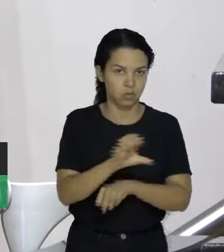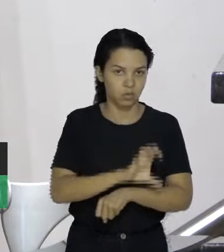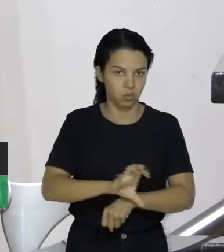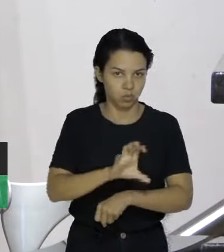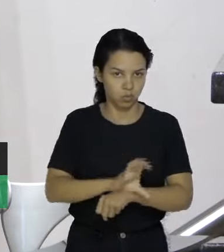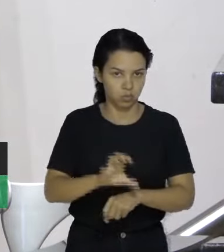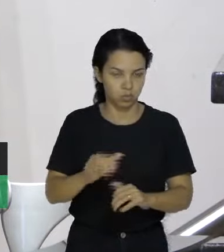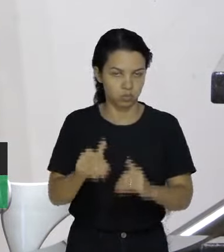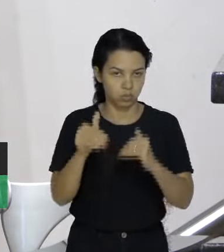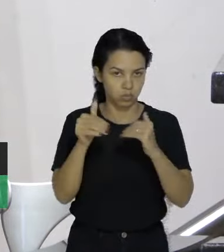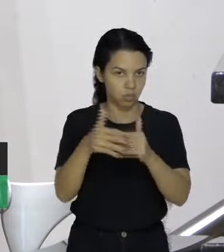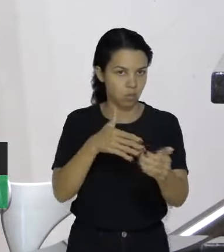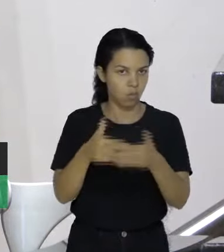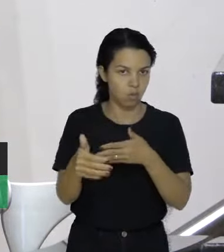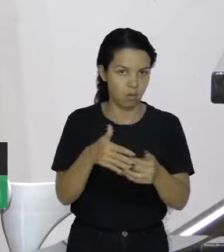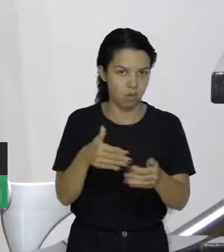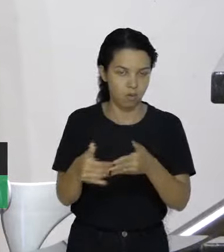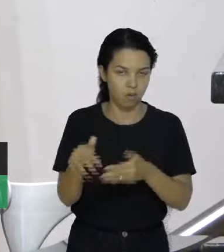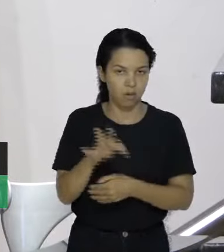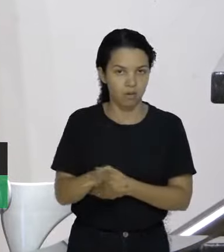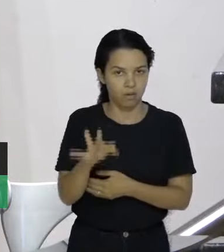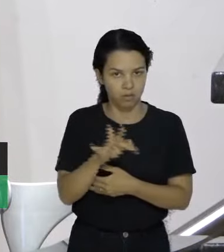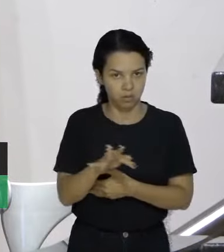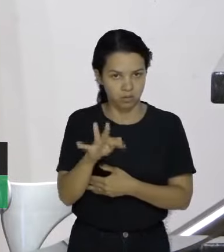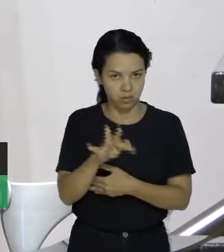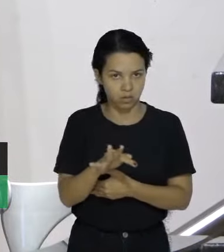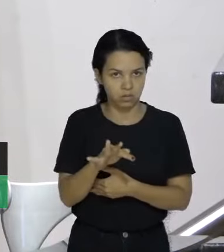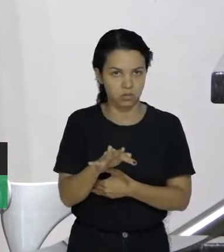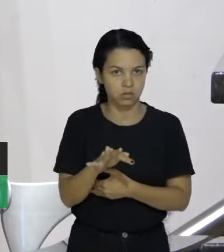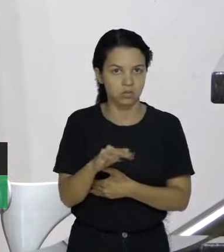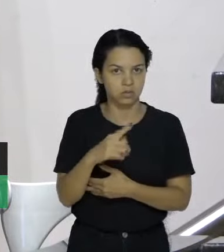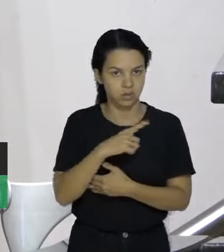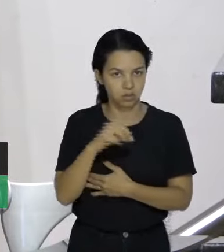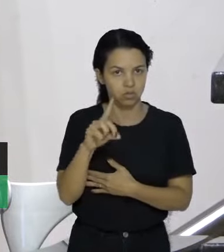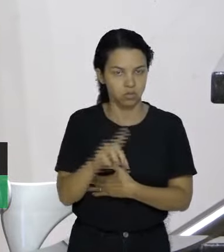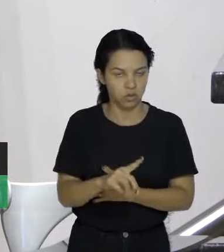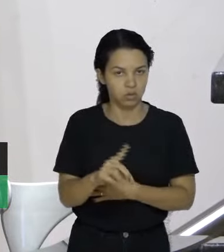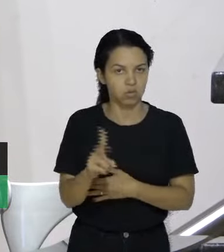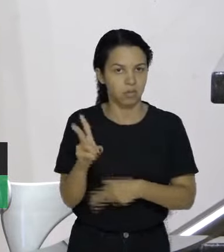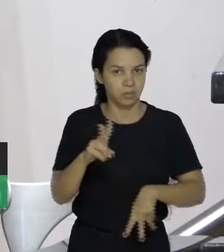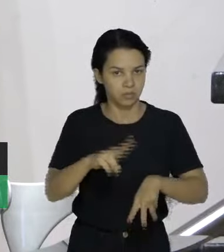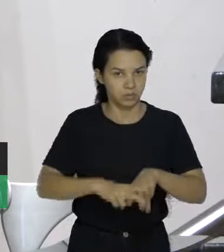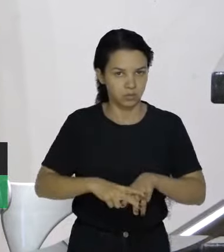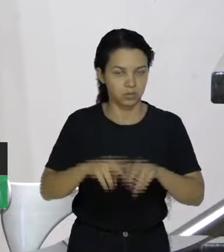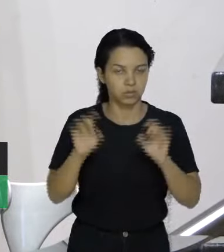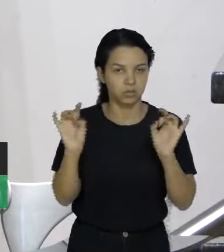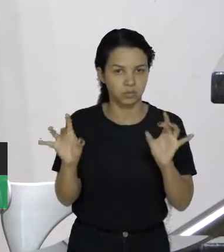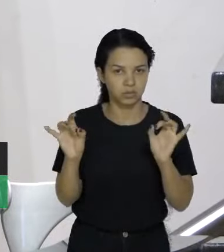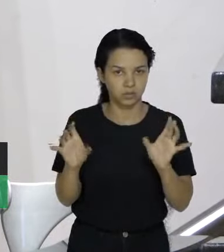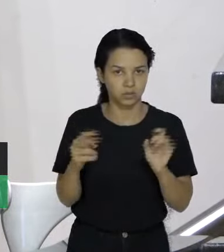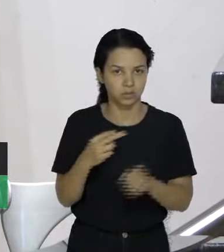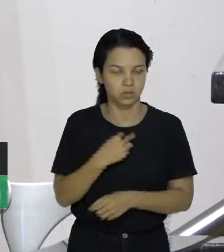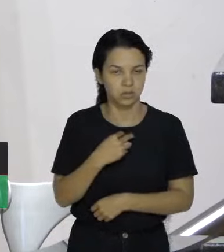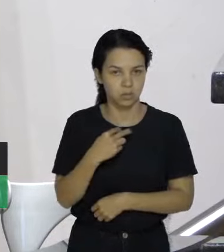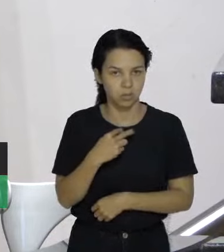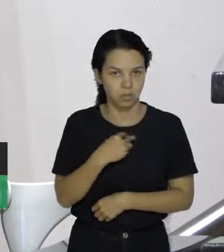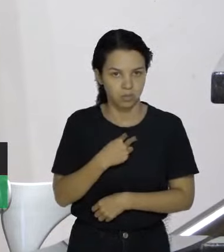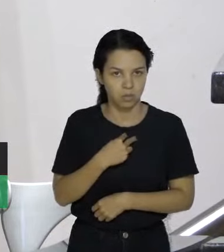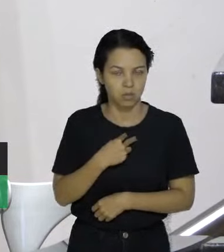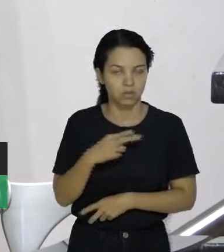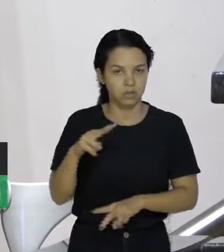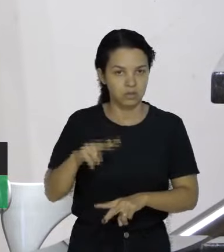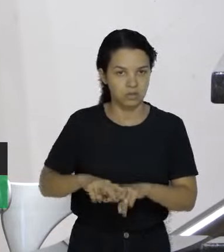faculdade brasileira teria direito a prisão especial não podendo ficar em uma cela comum com os